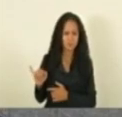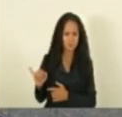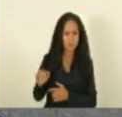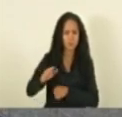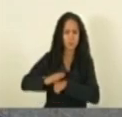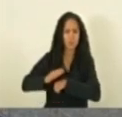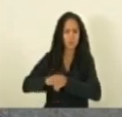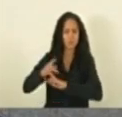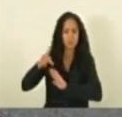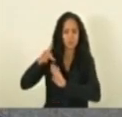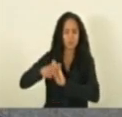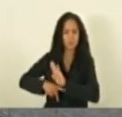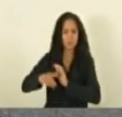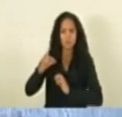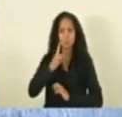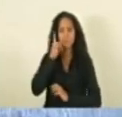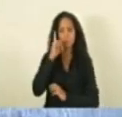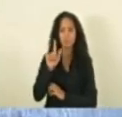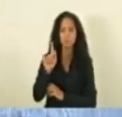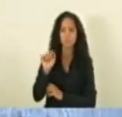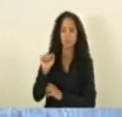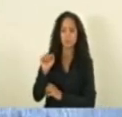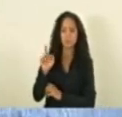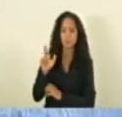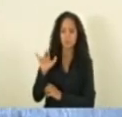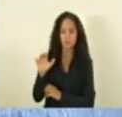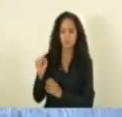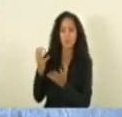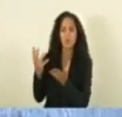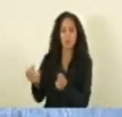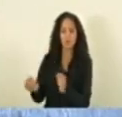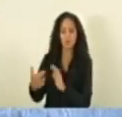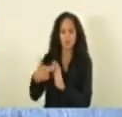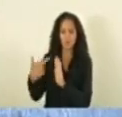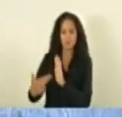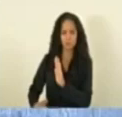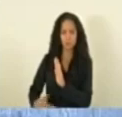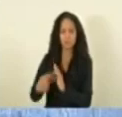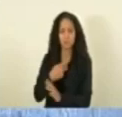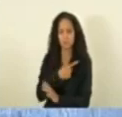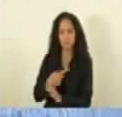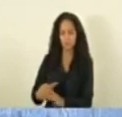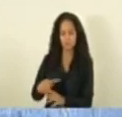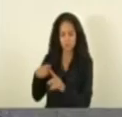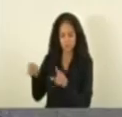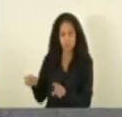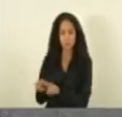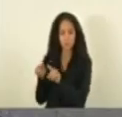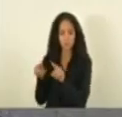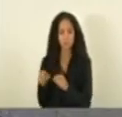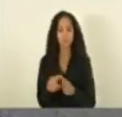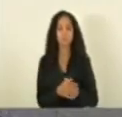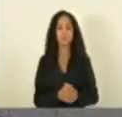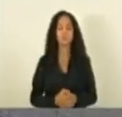O Gandini é o autor do projeto. O deputado Margacia assume, então, a relatoria e a presidência.